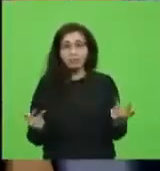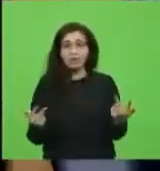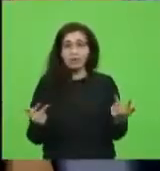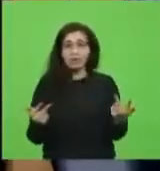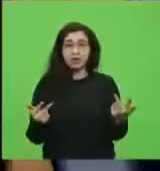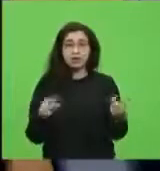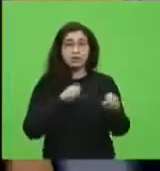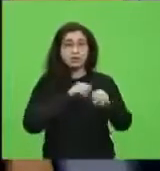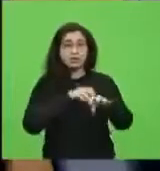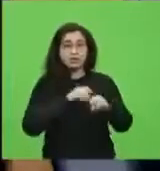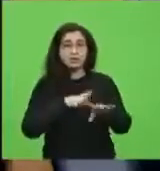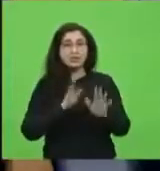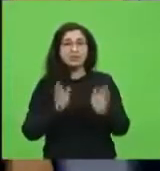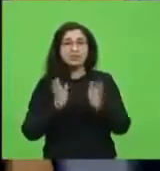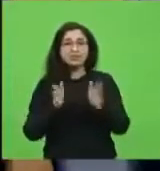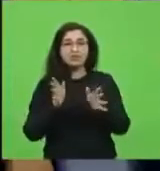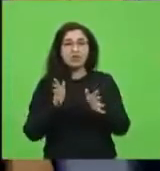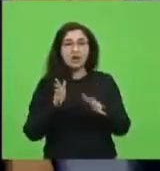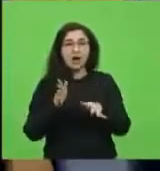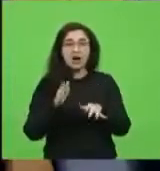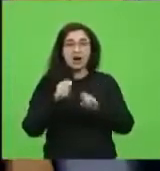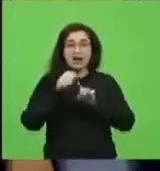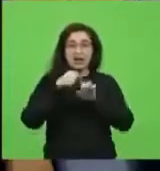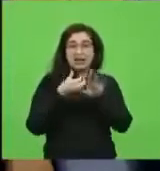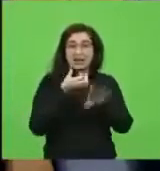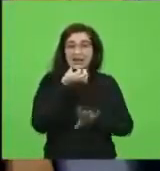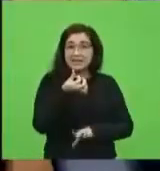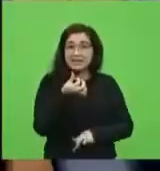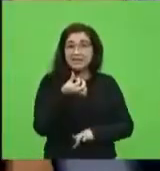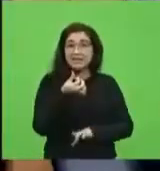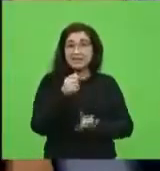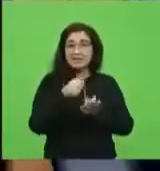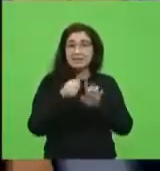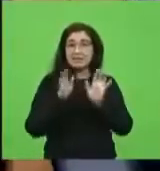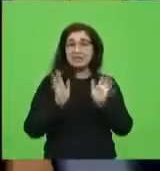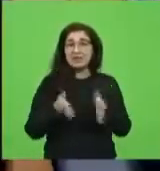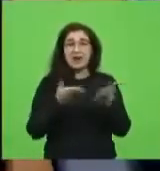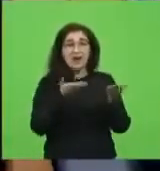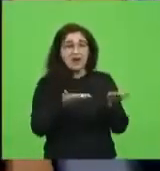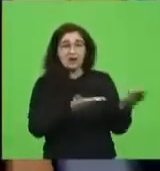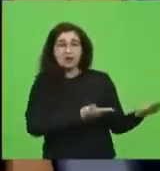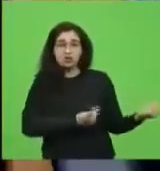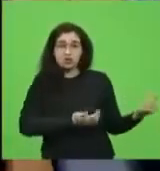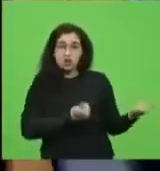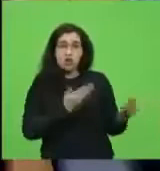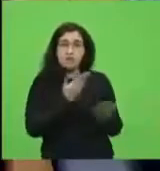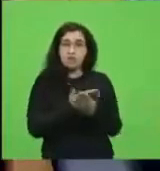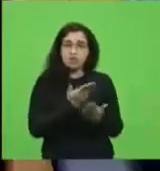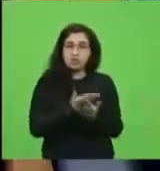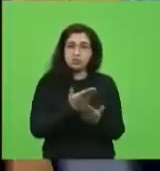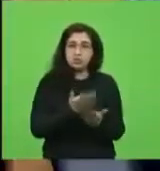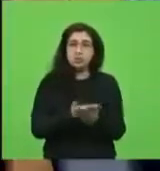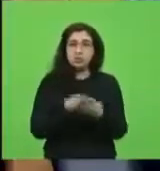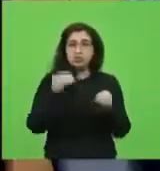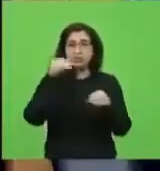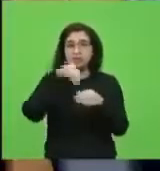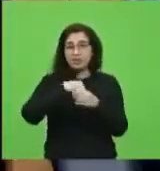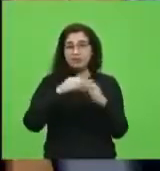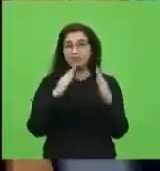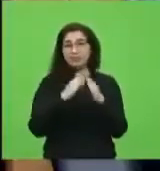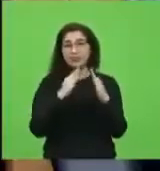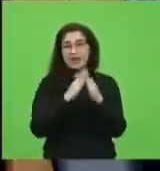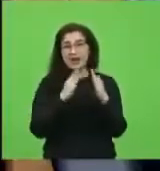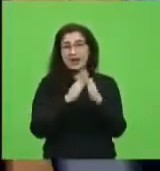ensino, nós já estamos há 6 meses com os nossos jovens, com nossos estudantes, dentro de casa,